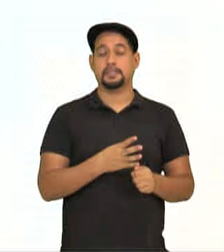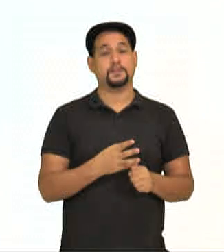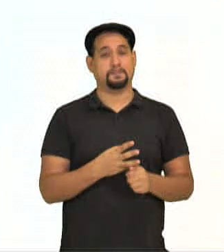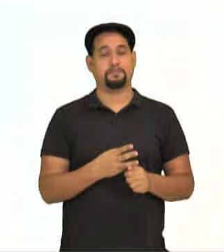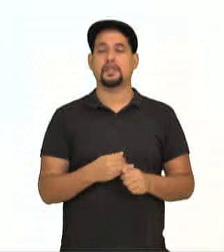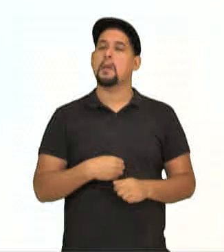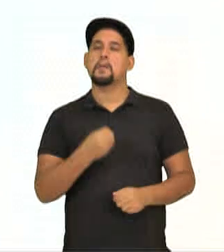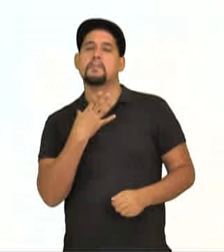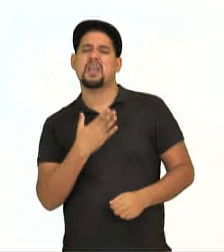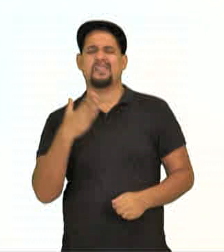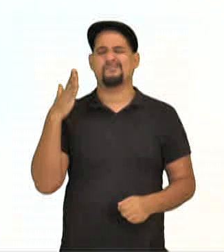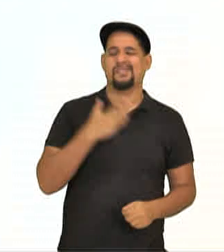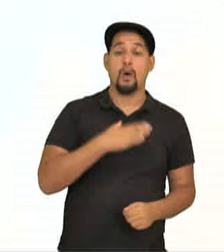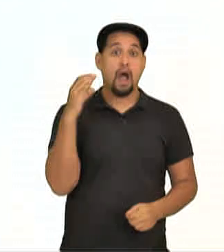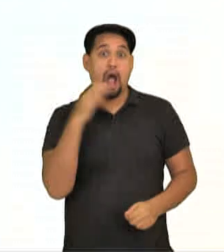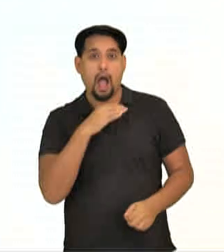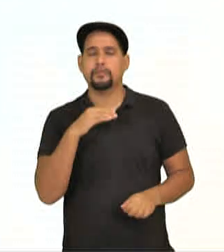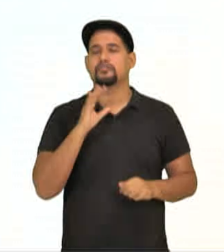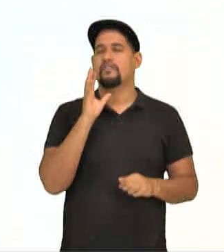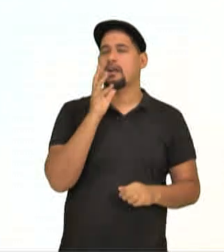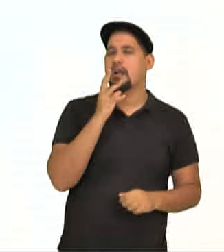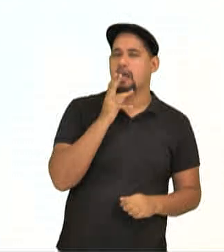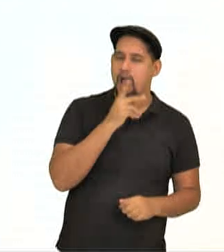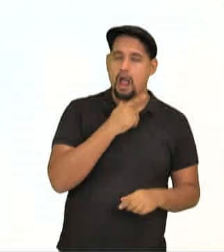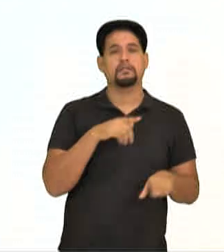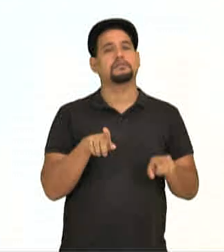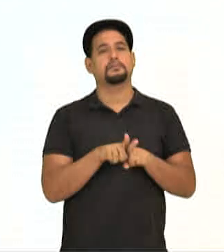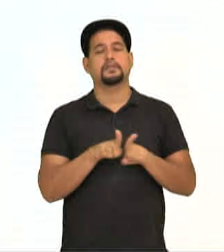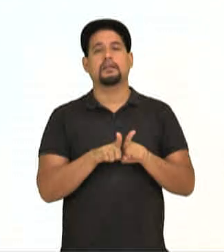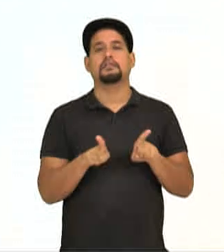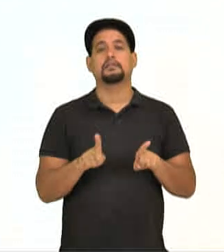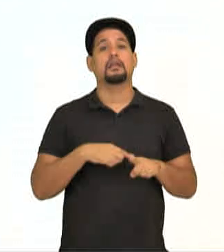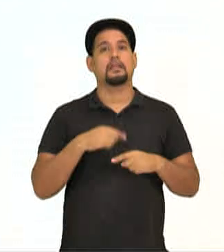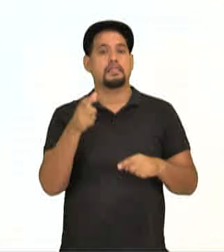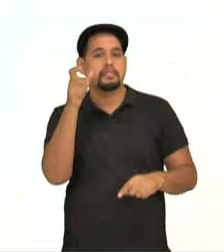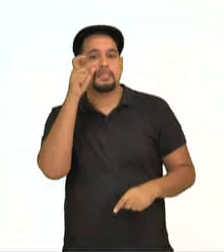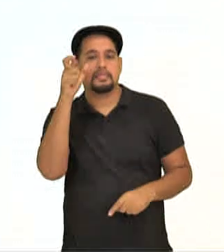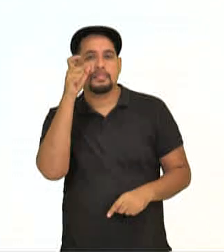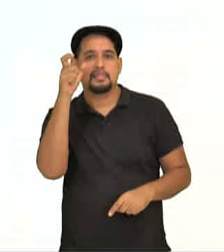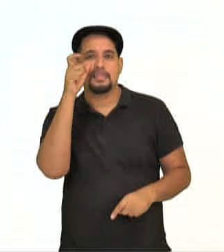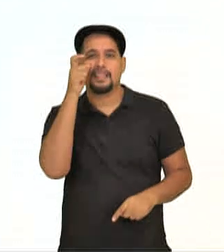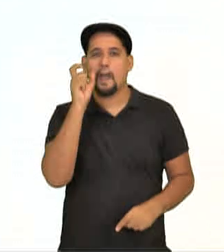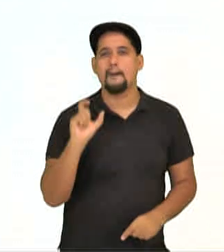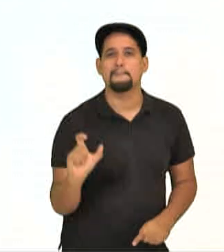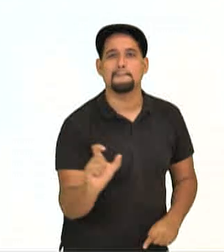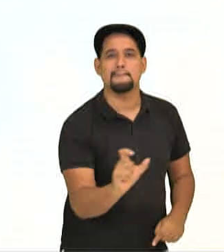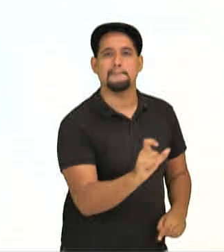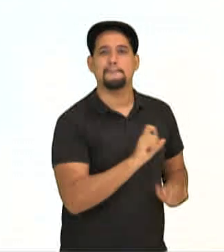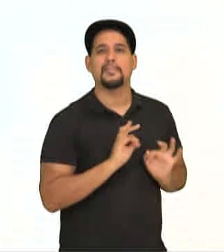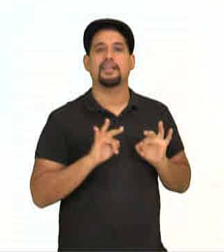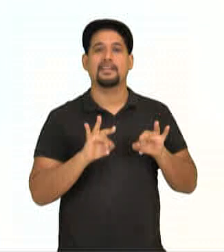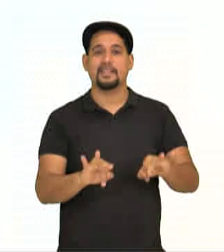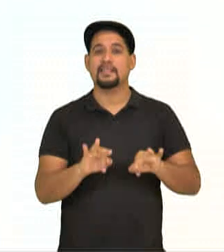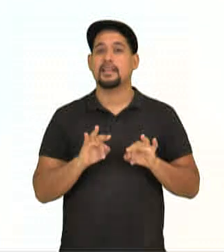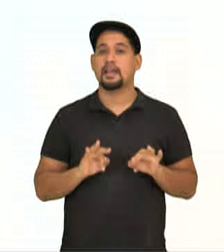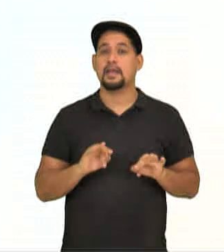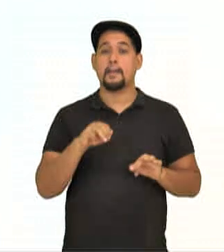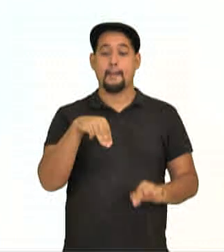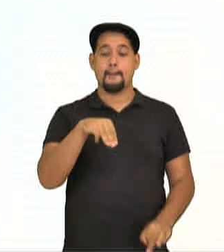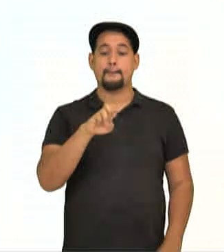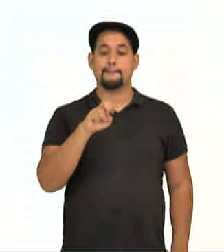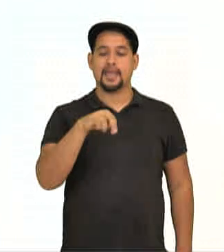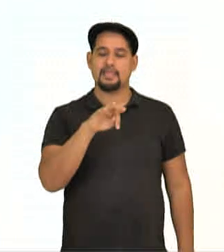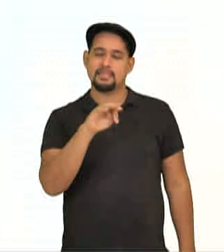Assim, bem, mal, depressa, devagar. E uma coisa interessante, as palavras terminadas em mente,